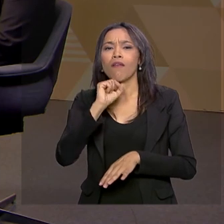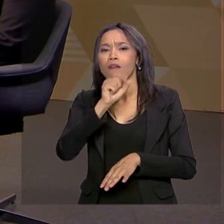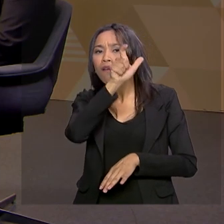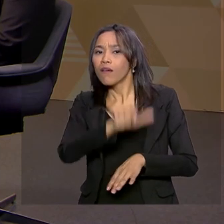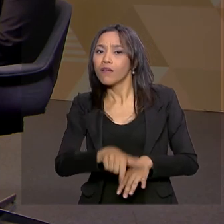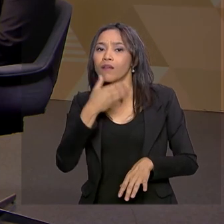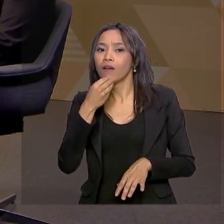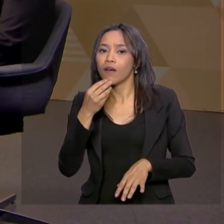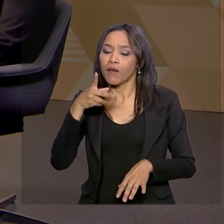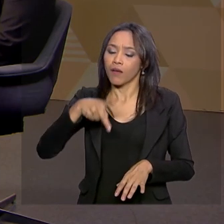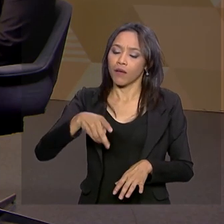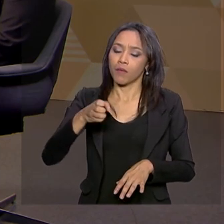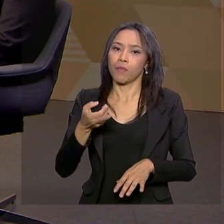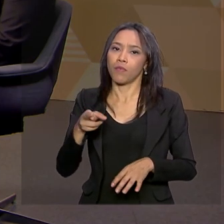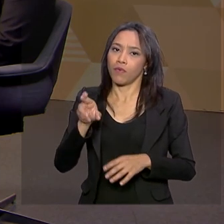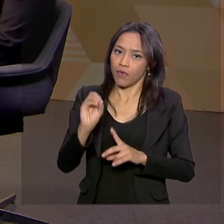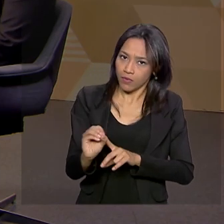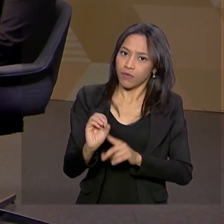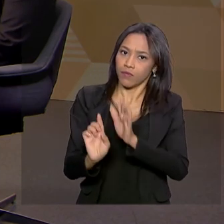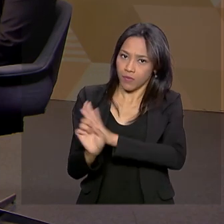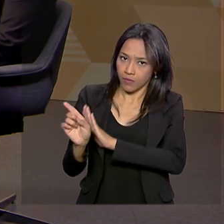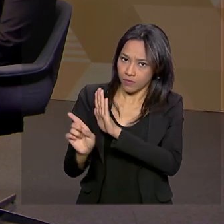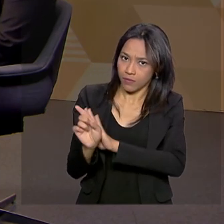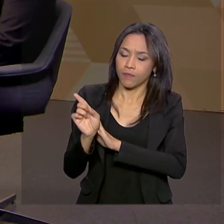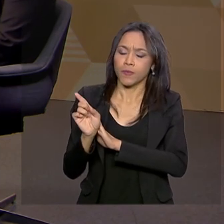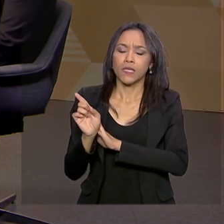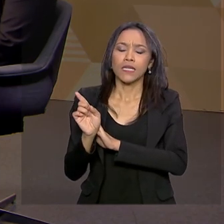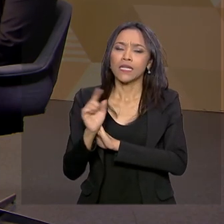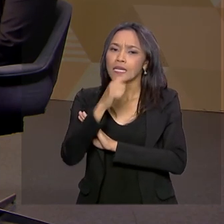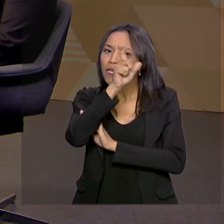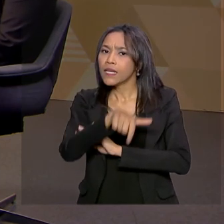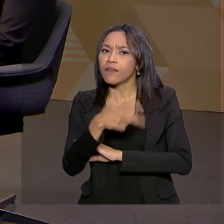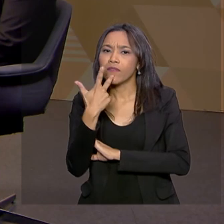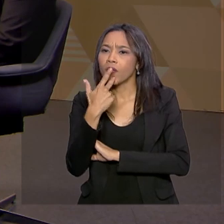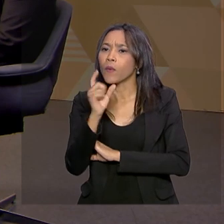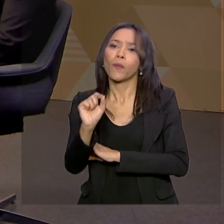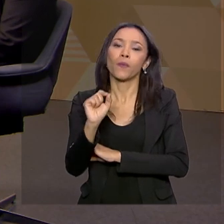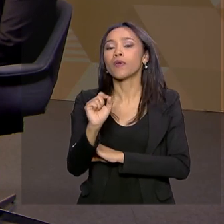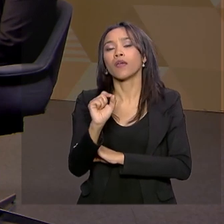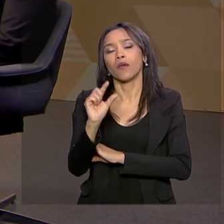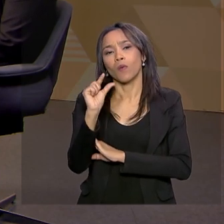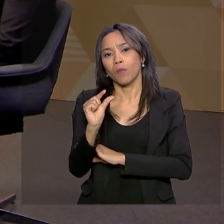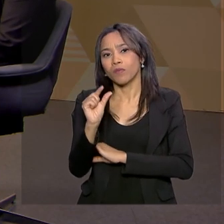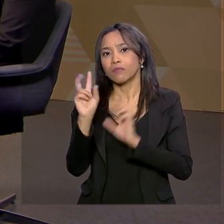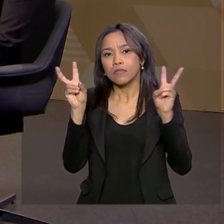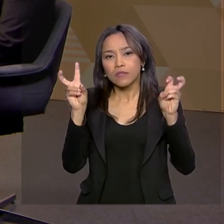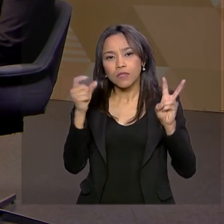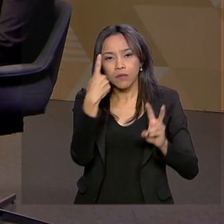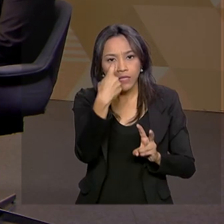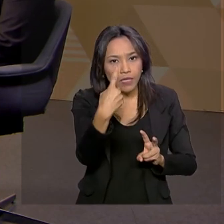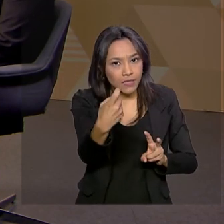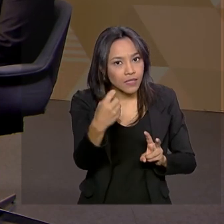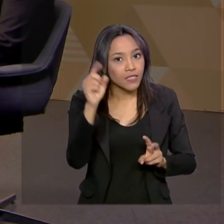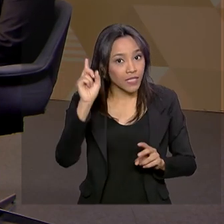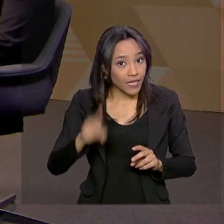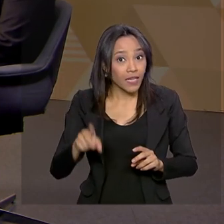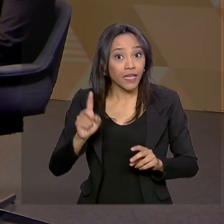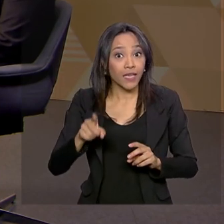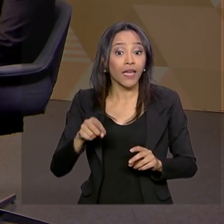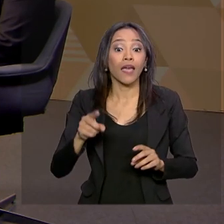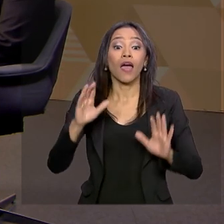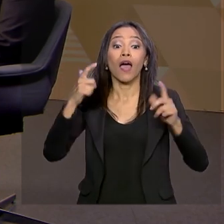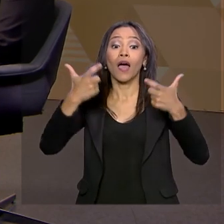João Pedro Romero. E ele vai falar um pouquinho sobre um tema também bem interessante, que é a Olimpíada de Tóquio, ano